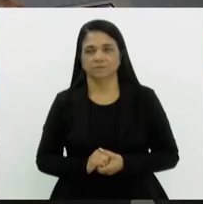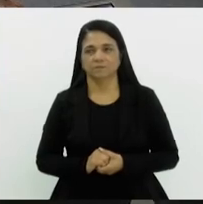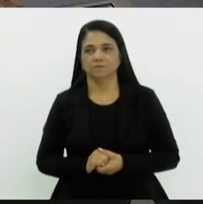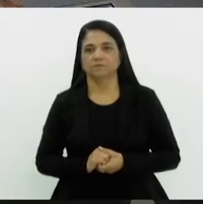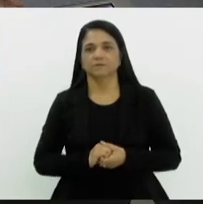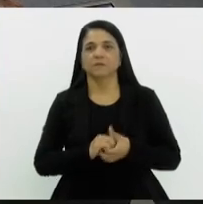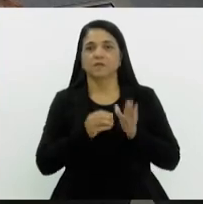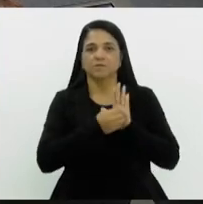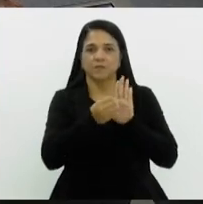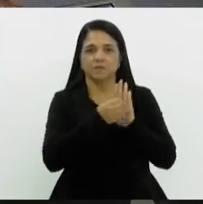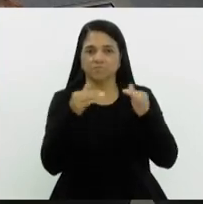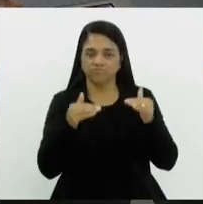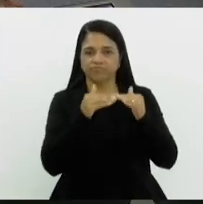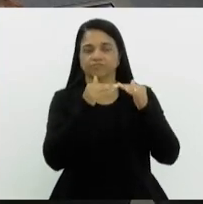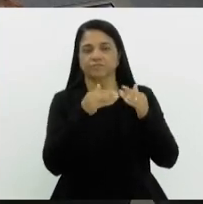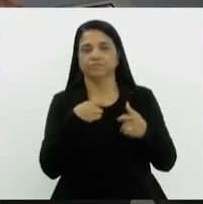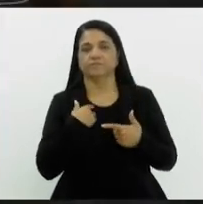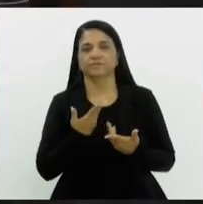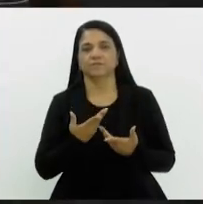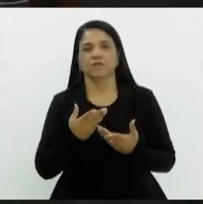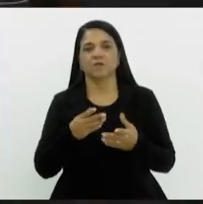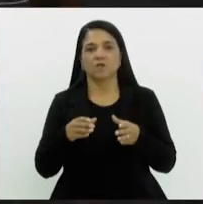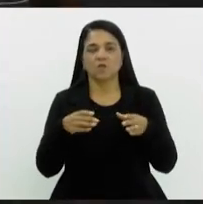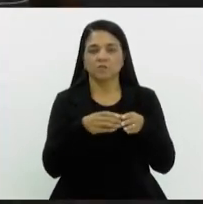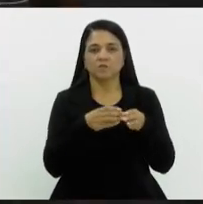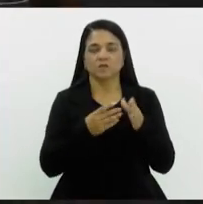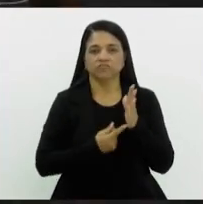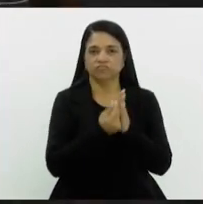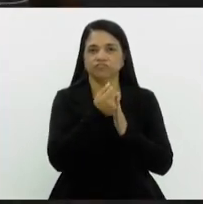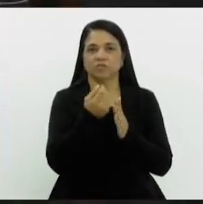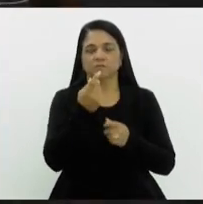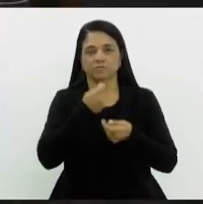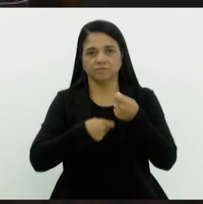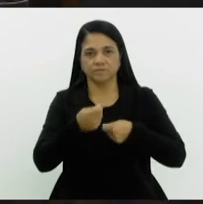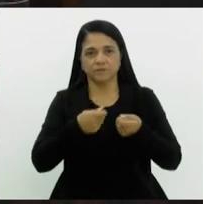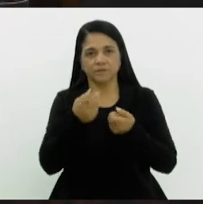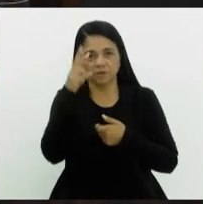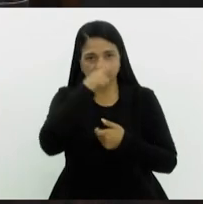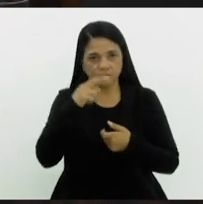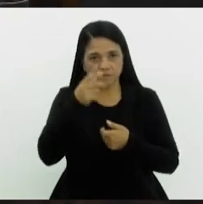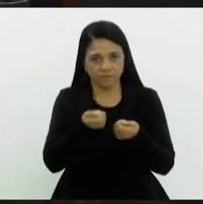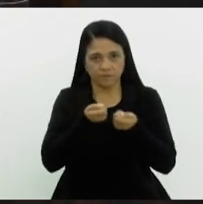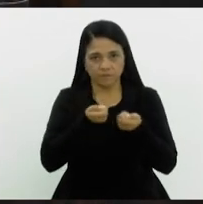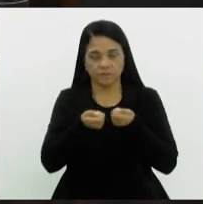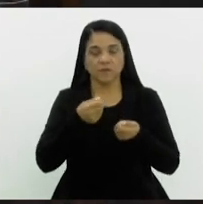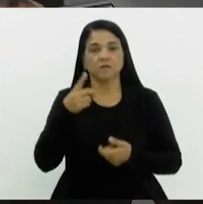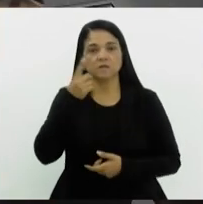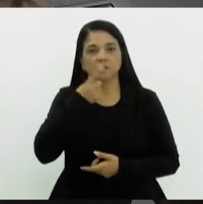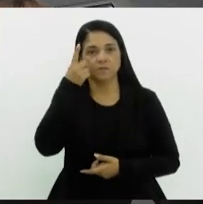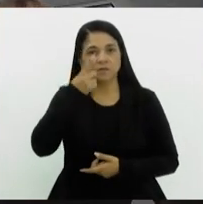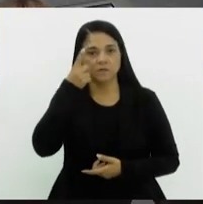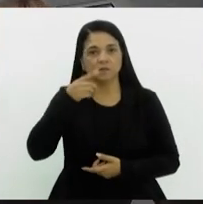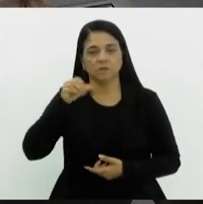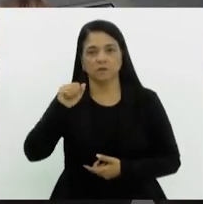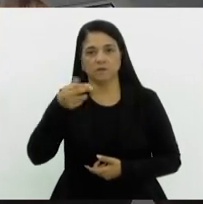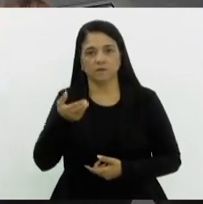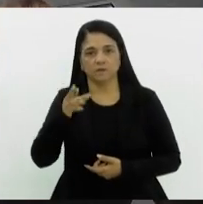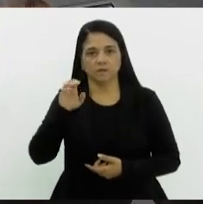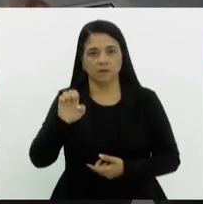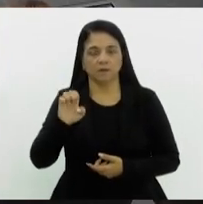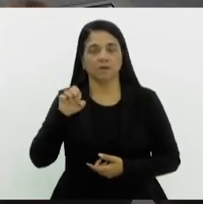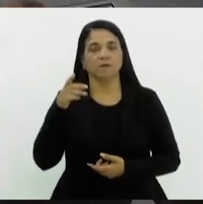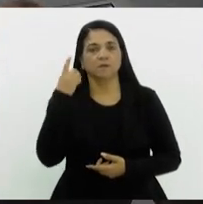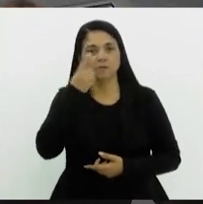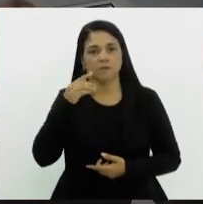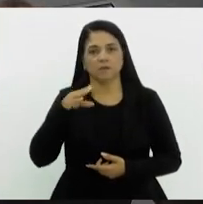Parecer favorável, presidente. Pela Comissão de Orçamento, Finanças, Fiscalização Financeira e Controle, deputado André Correia. Deputado Carlos